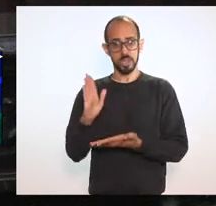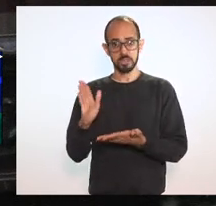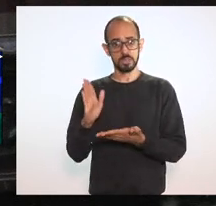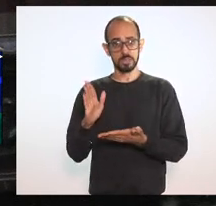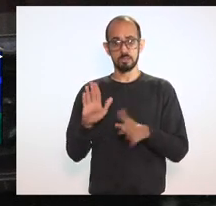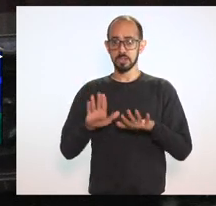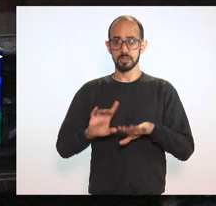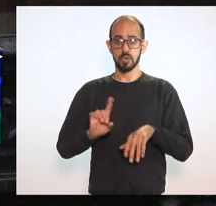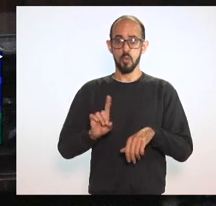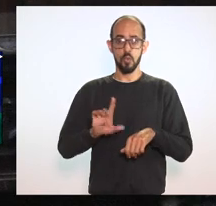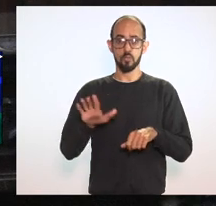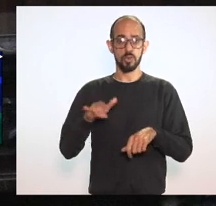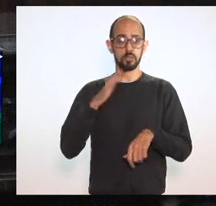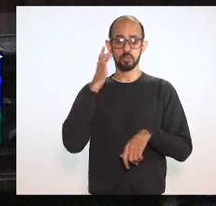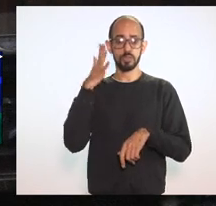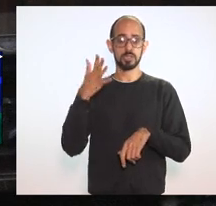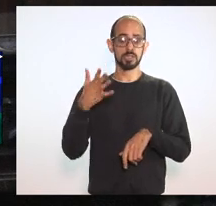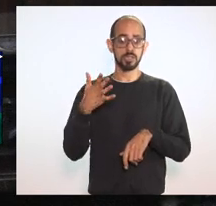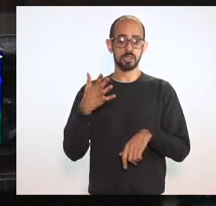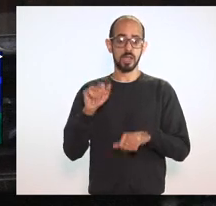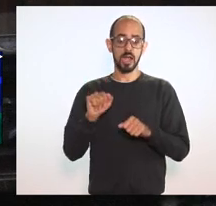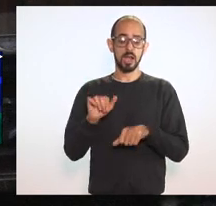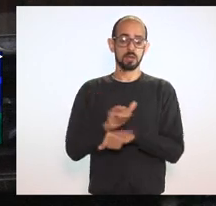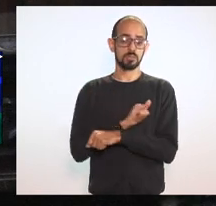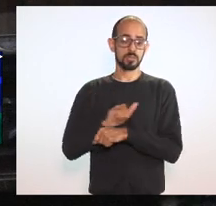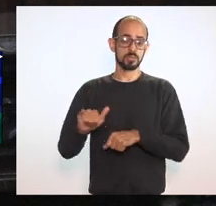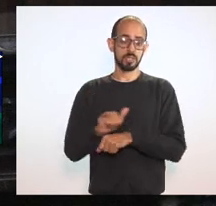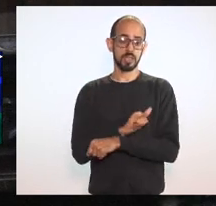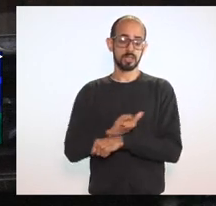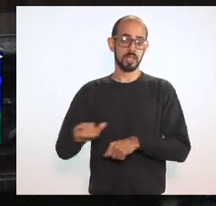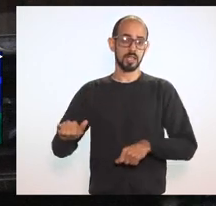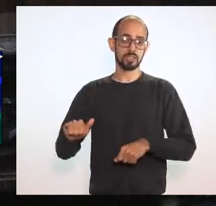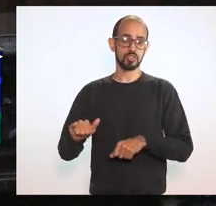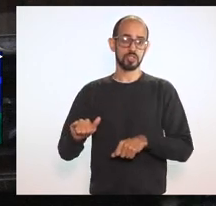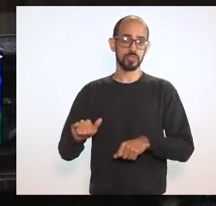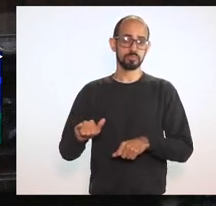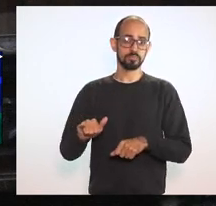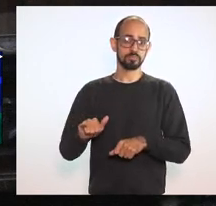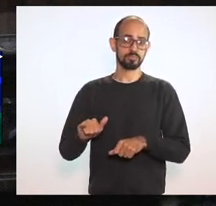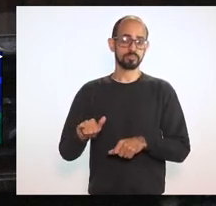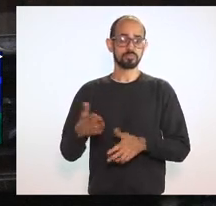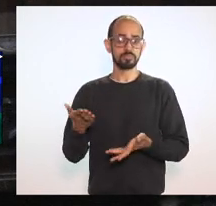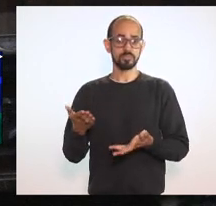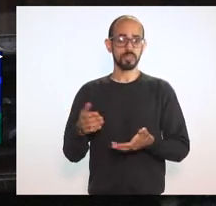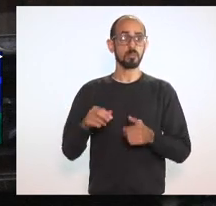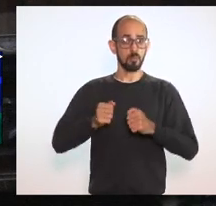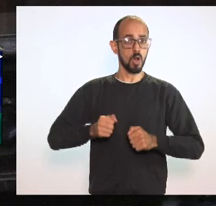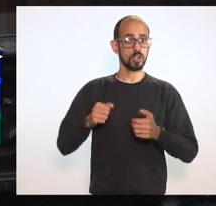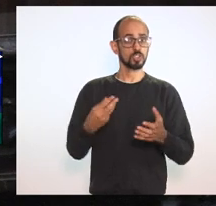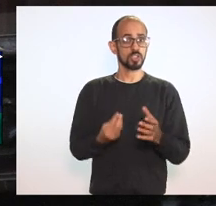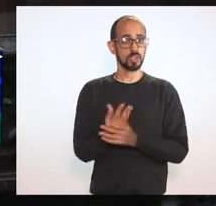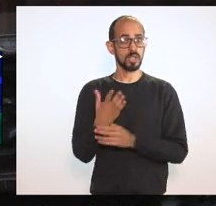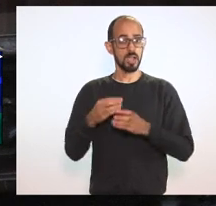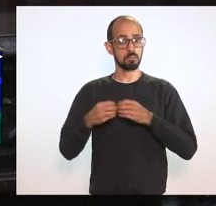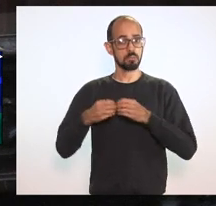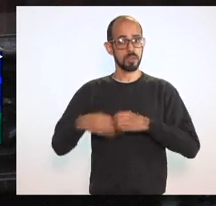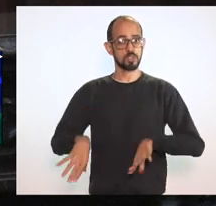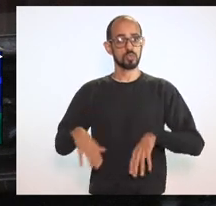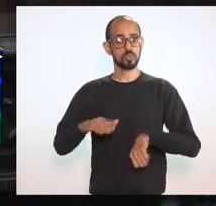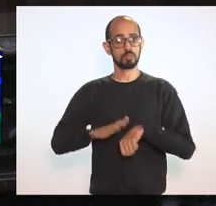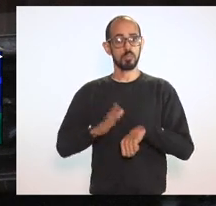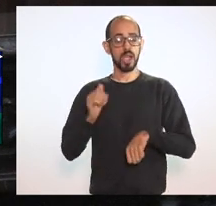facilitar uma medida paliativa que pode causar mais prejuízos do que